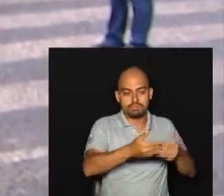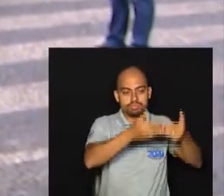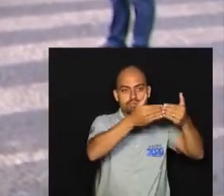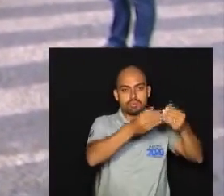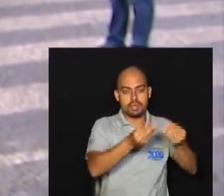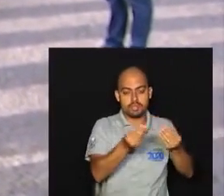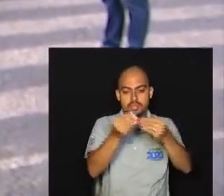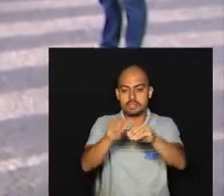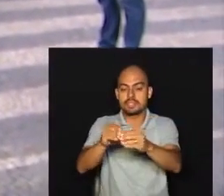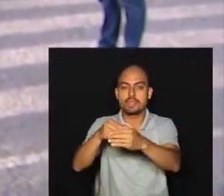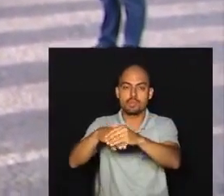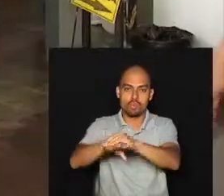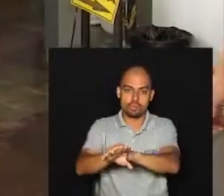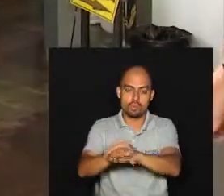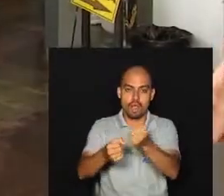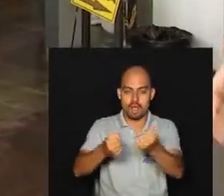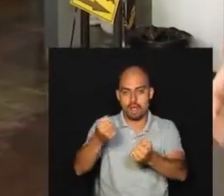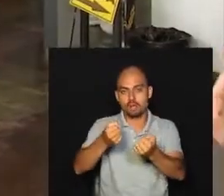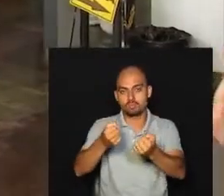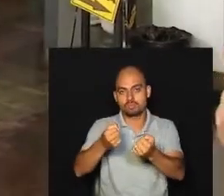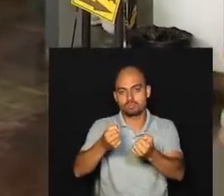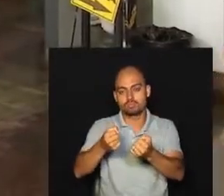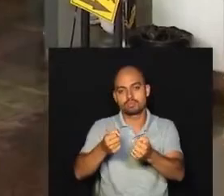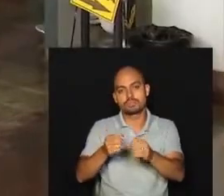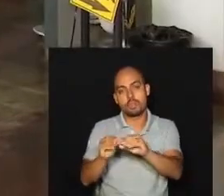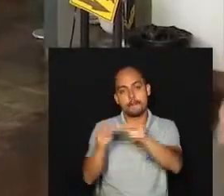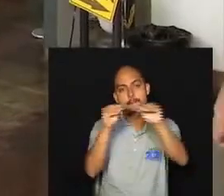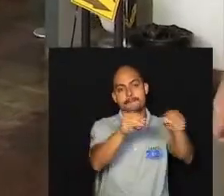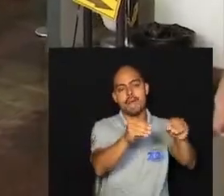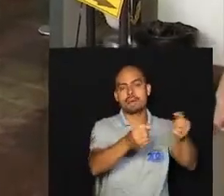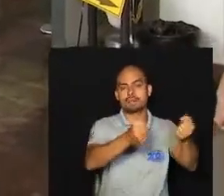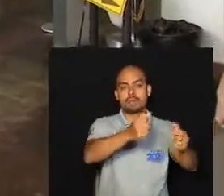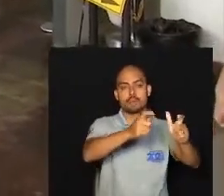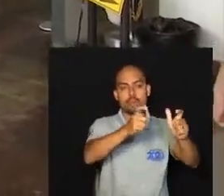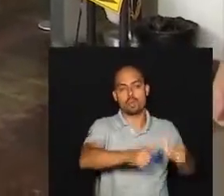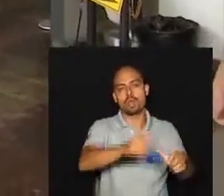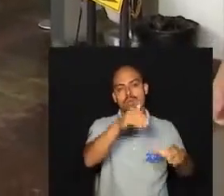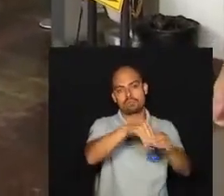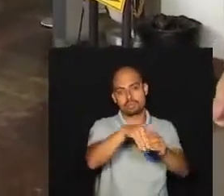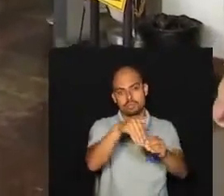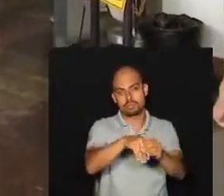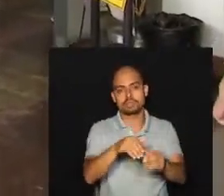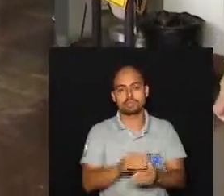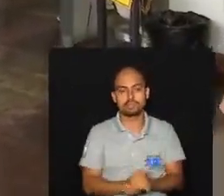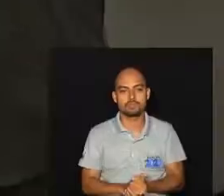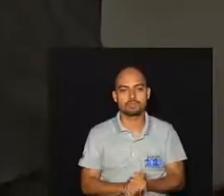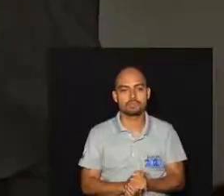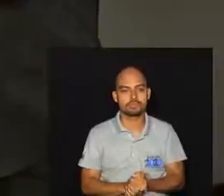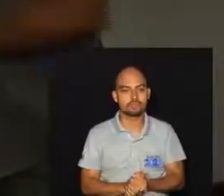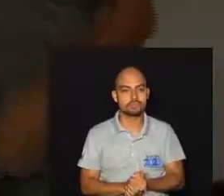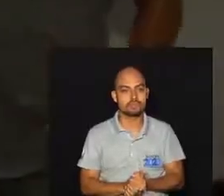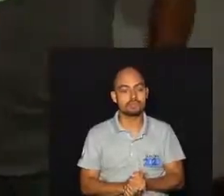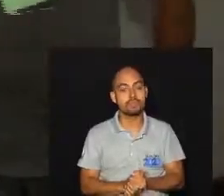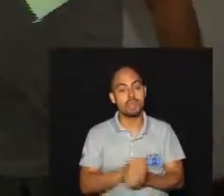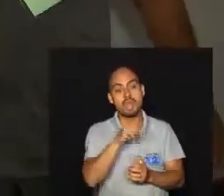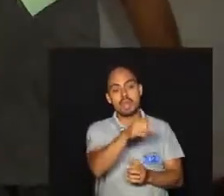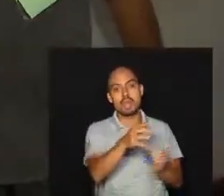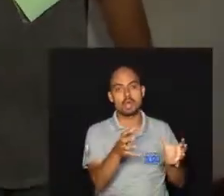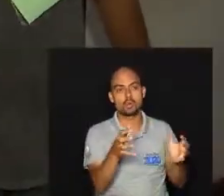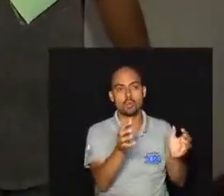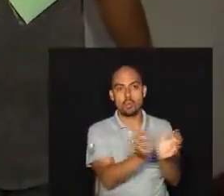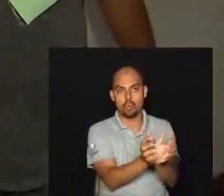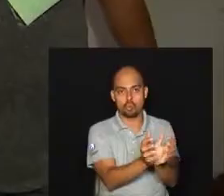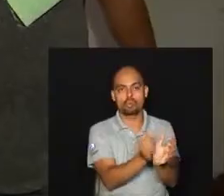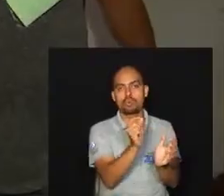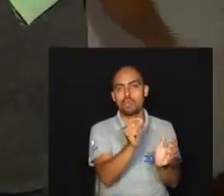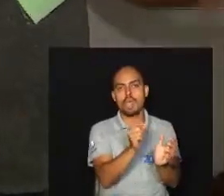até os locais. Isso, nosso procedimento aqui é colocar as urnas nos veículos, levar até os locais de votação, e lá as equipes vão deixar